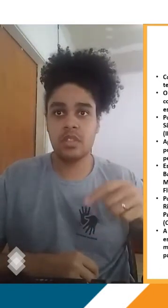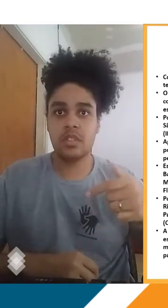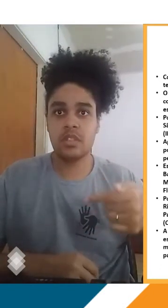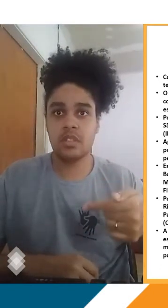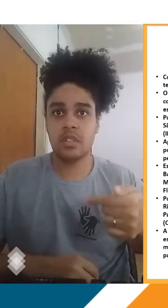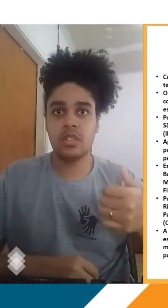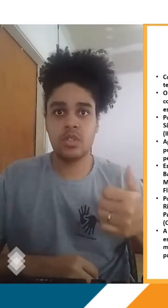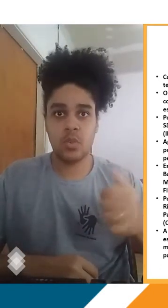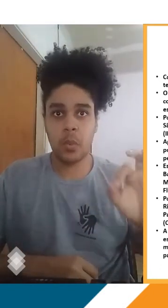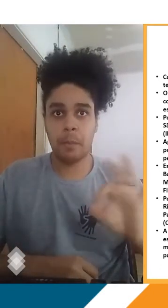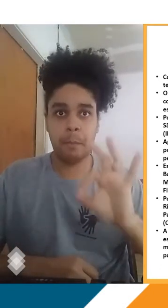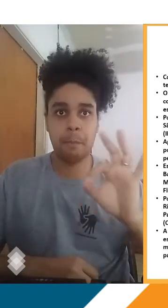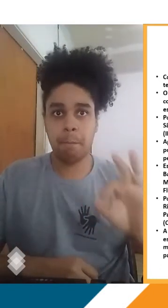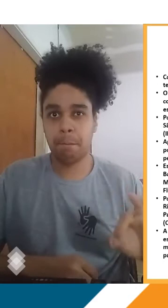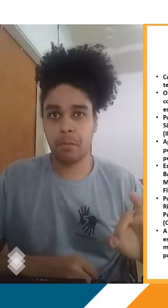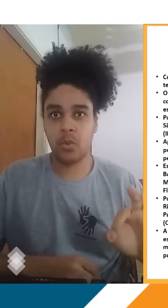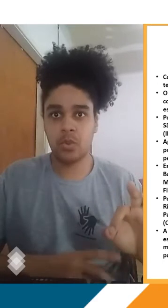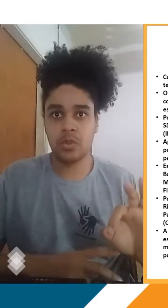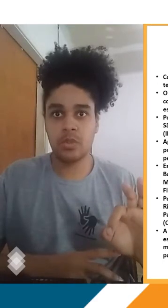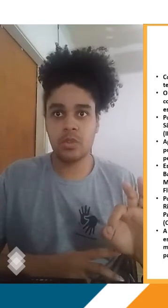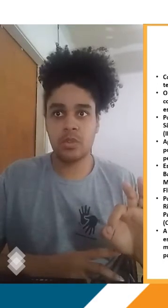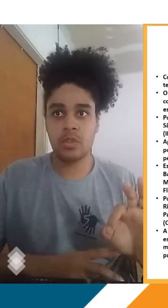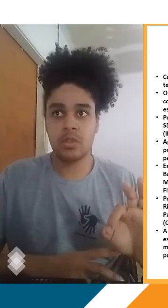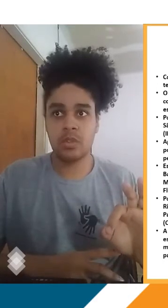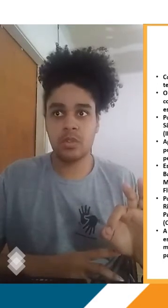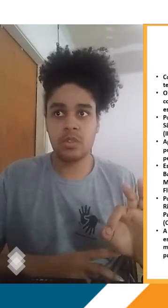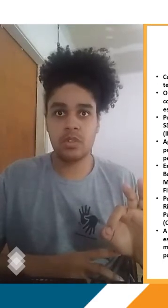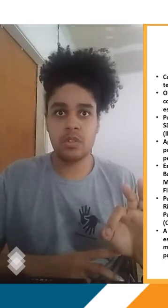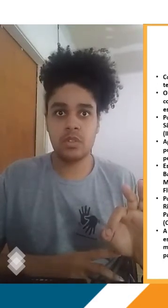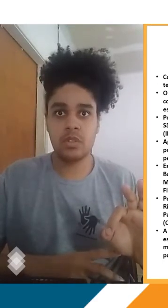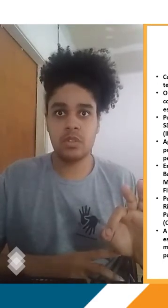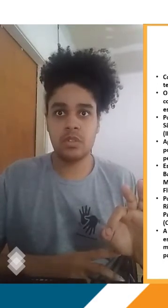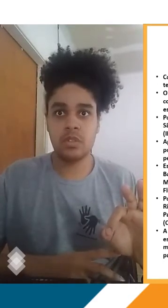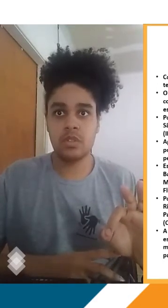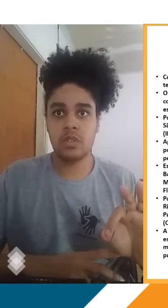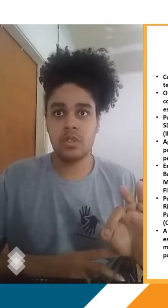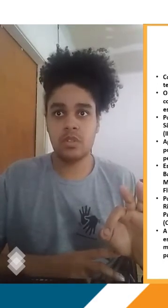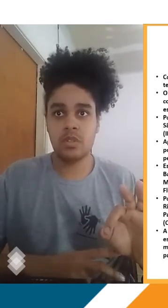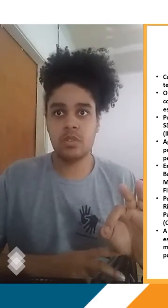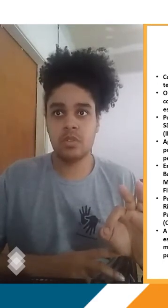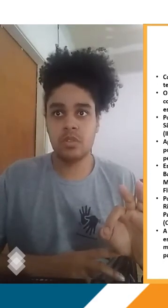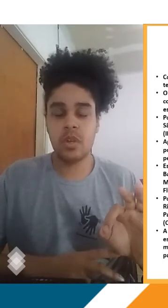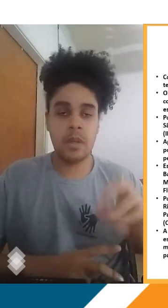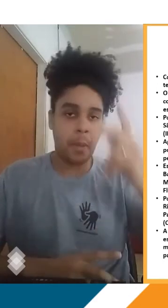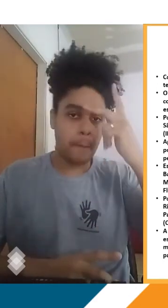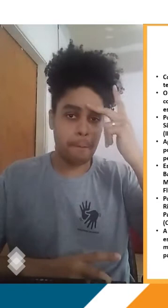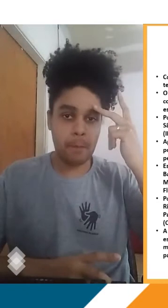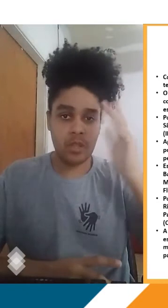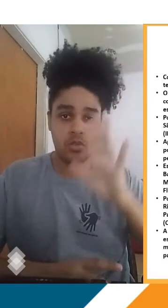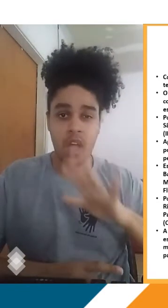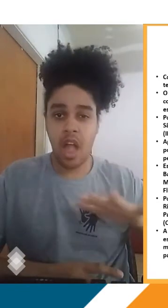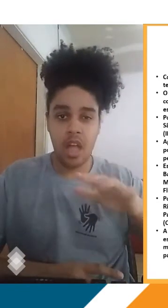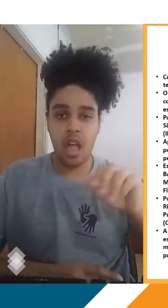96,71% em 2010. O estado ele é dividido em 92 municípios, agrupado em 8 regiões de governo: Baixadas Litorâneas, Centro-Sul